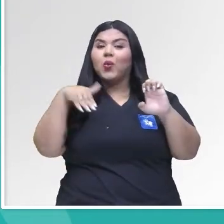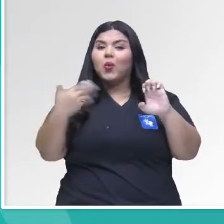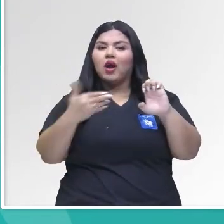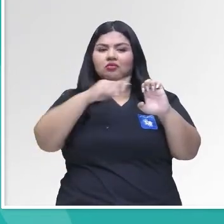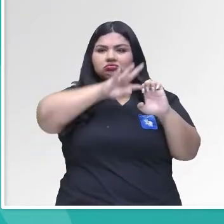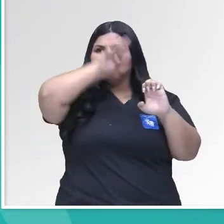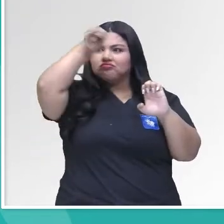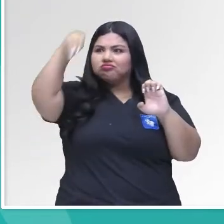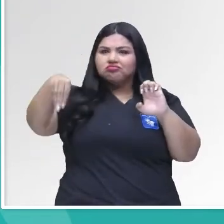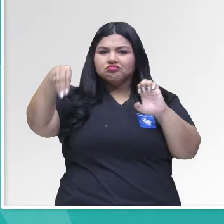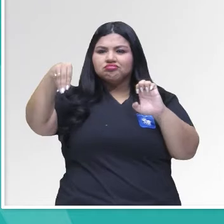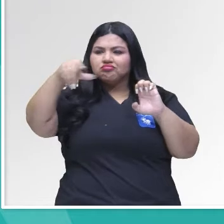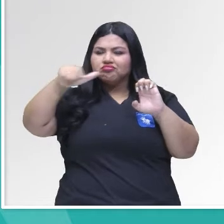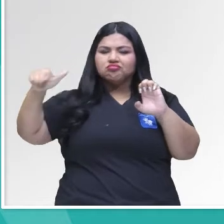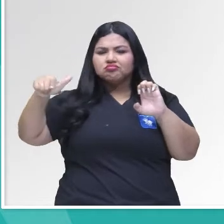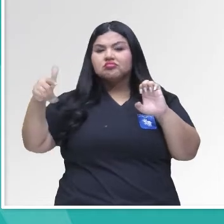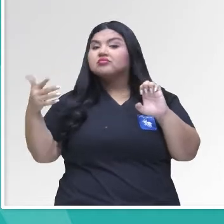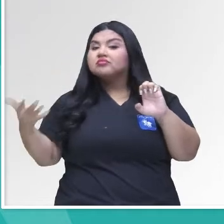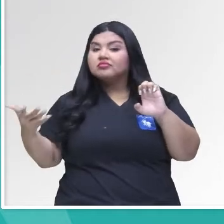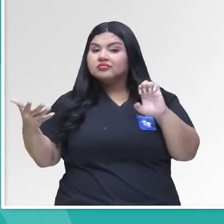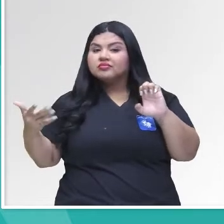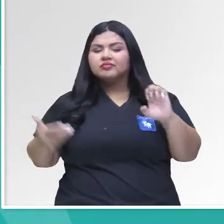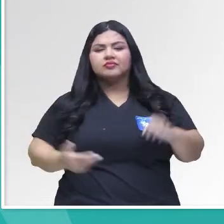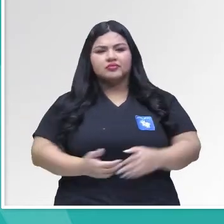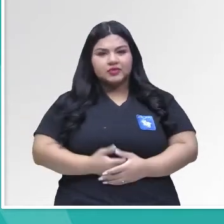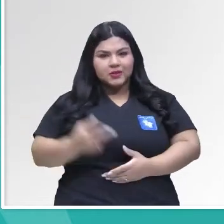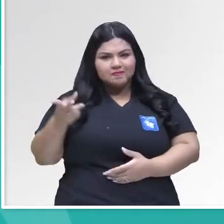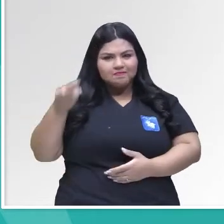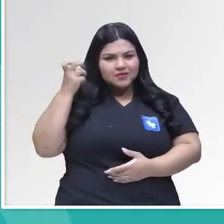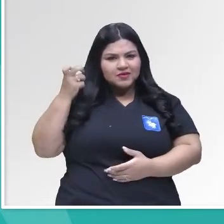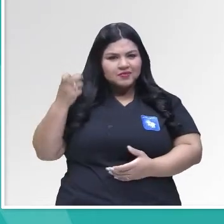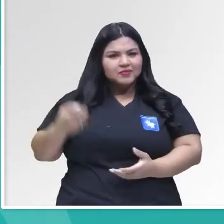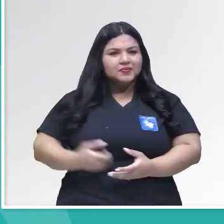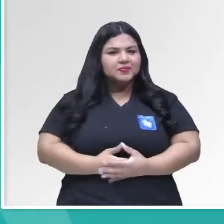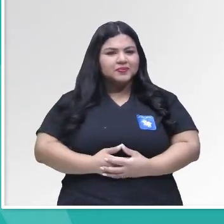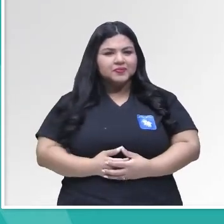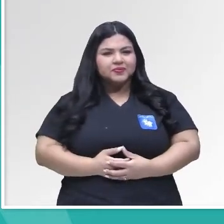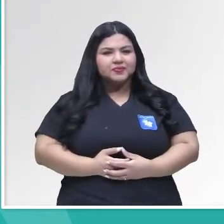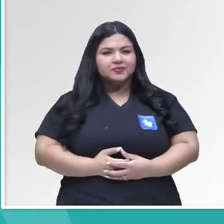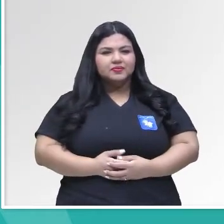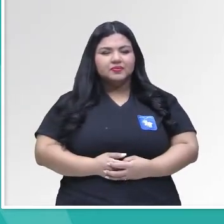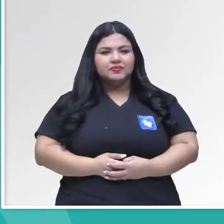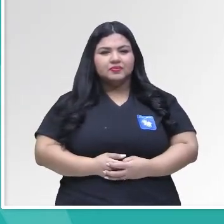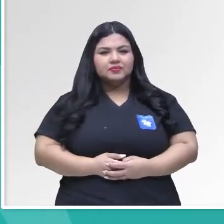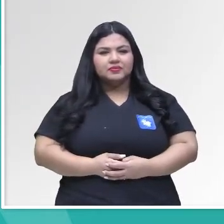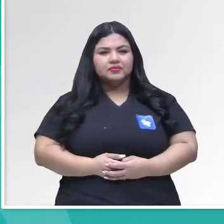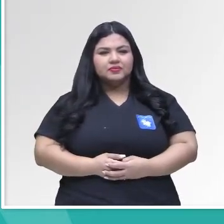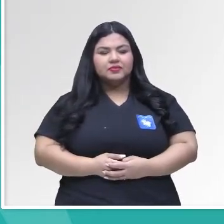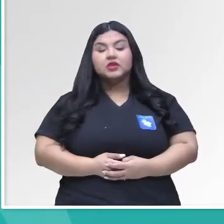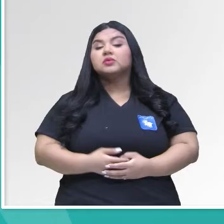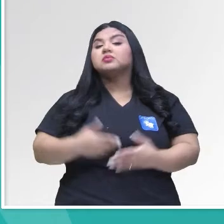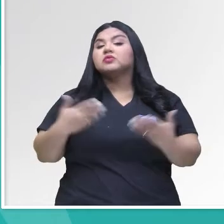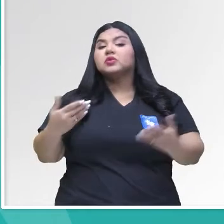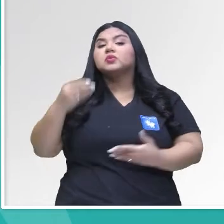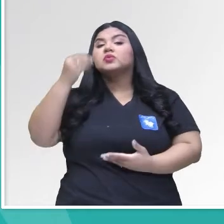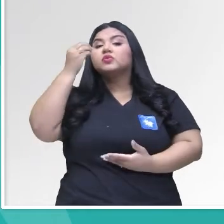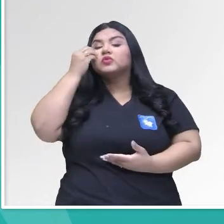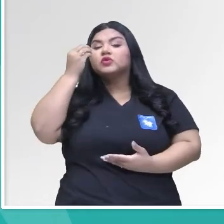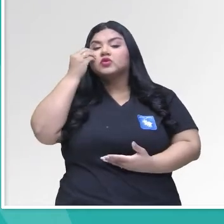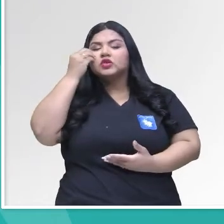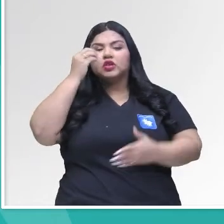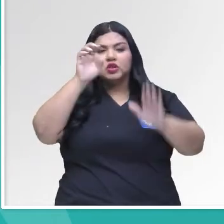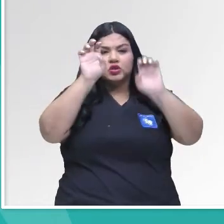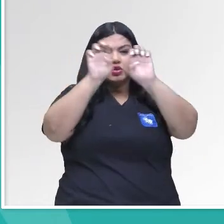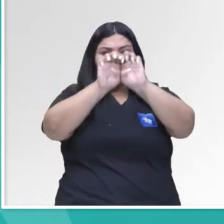ele seria encaixado? Percebeu como é que funciona? Então, quando você observa a